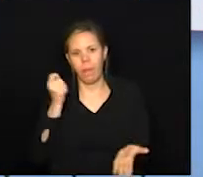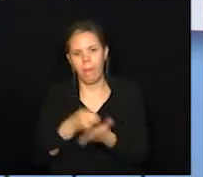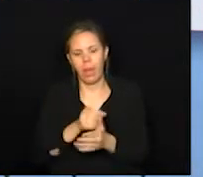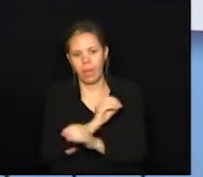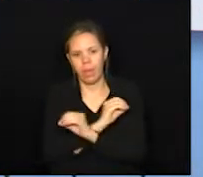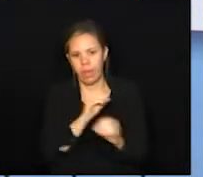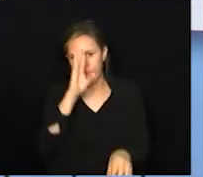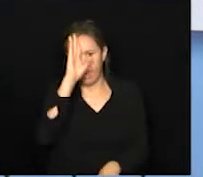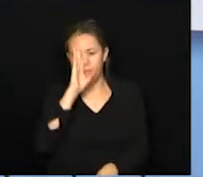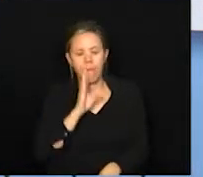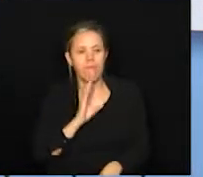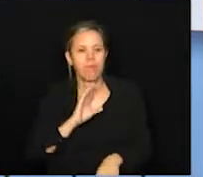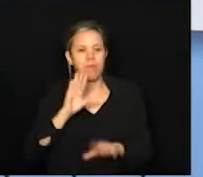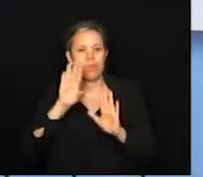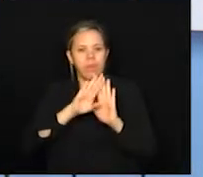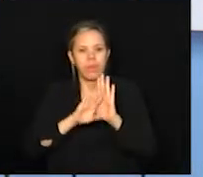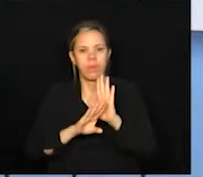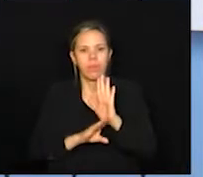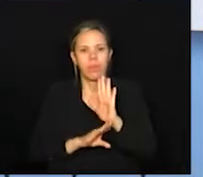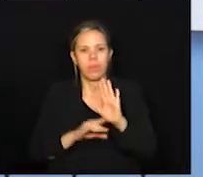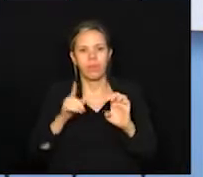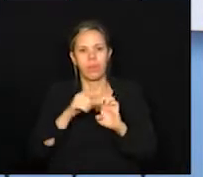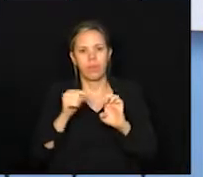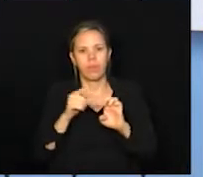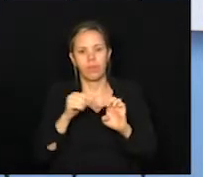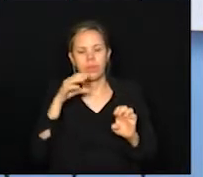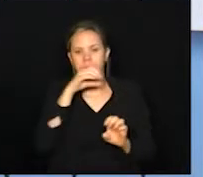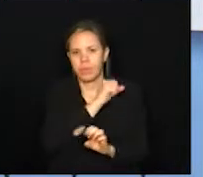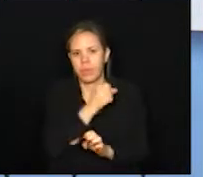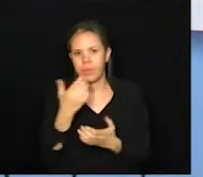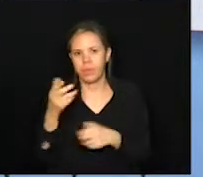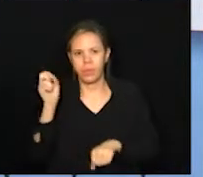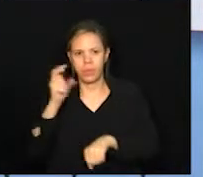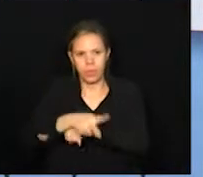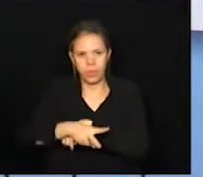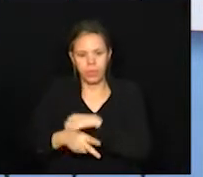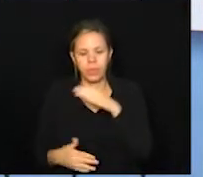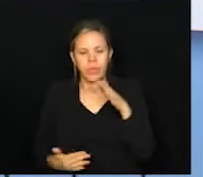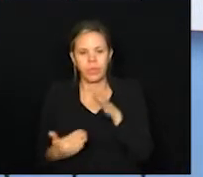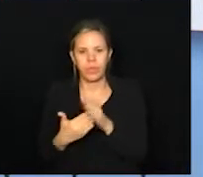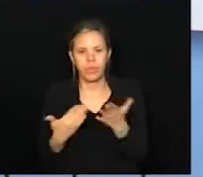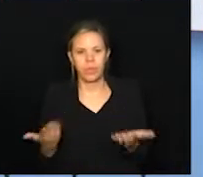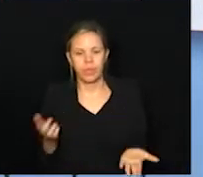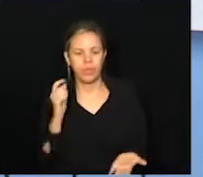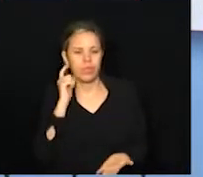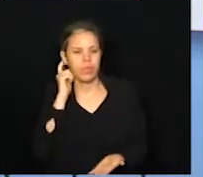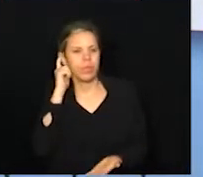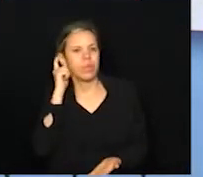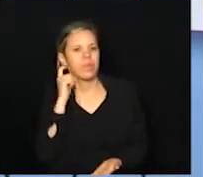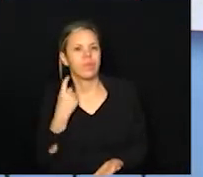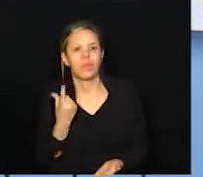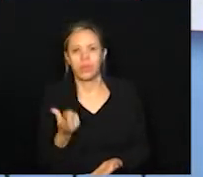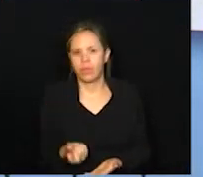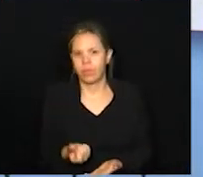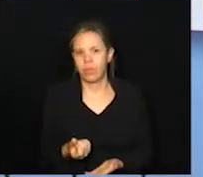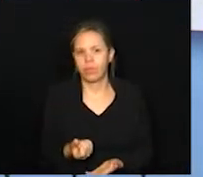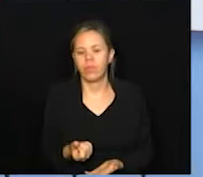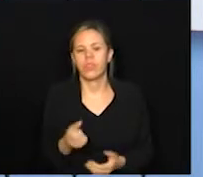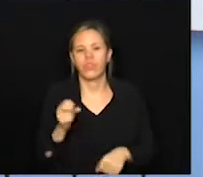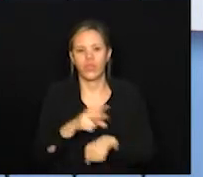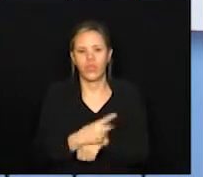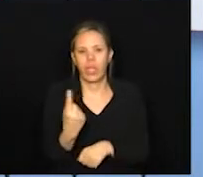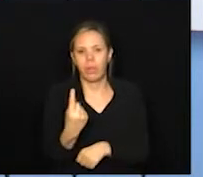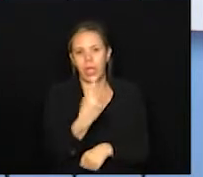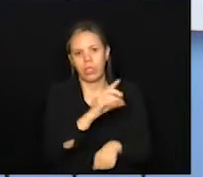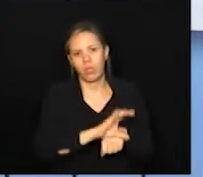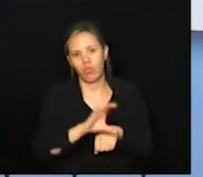nada por meio do programa Empreenda Rápido. As vagas são limitadas, ou seja, 16 para cada um dos